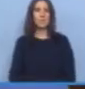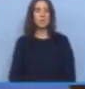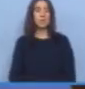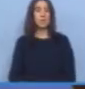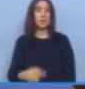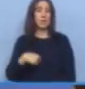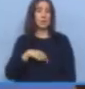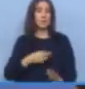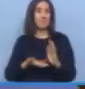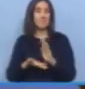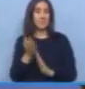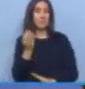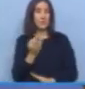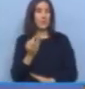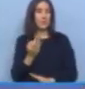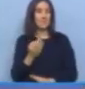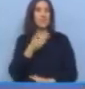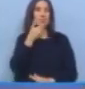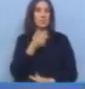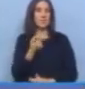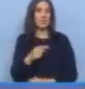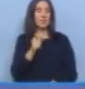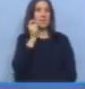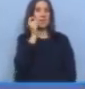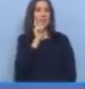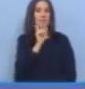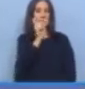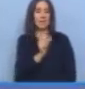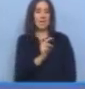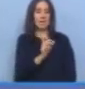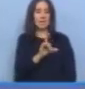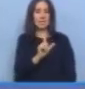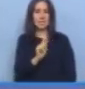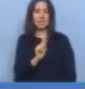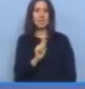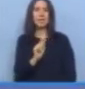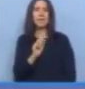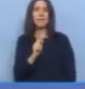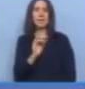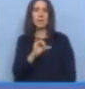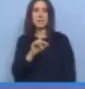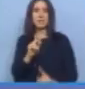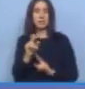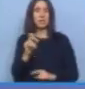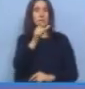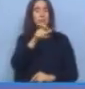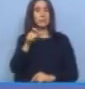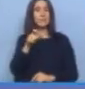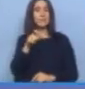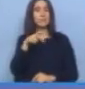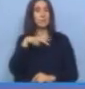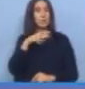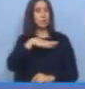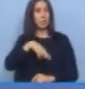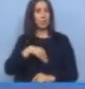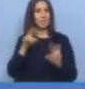que partimos, na realidade, e quem tem experiência disso é também a Alice Vilaça, que através do programa Portugueses no Mundo tem